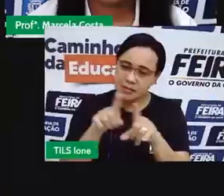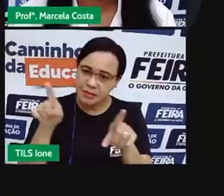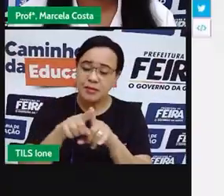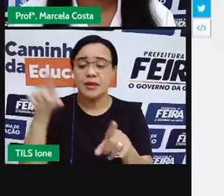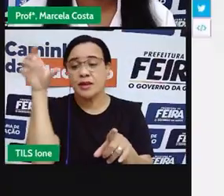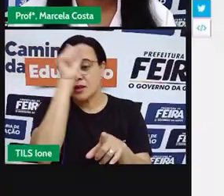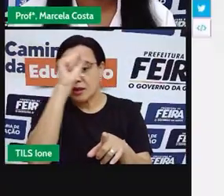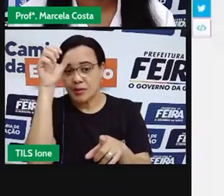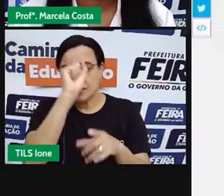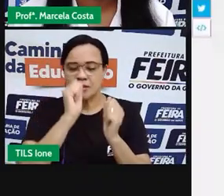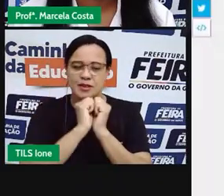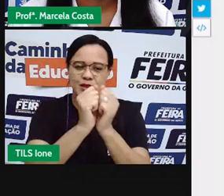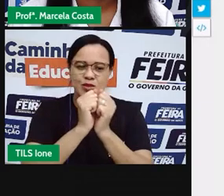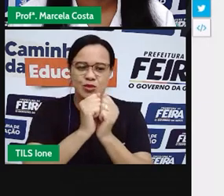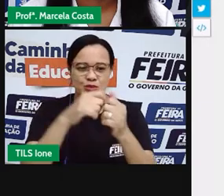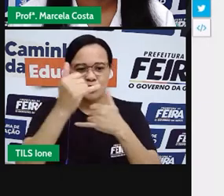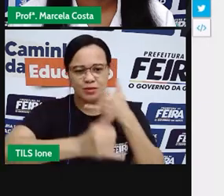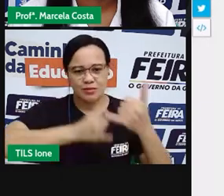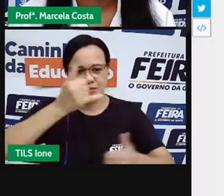jogo.